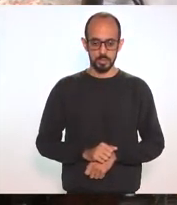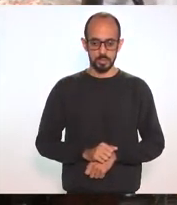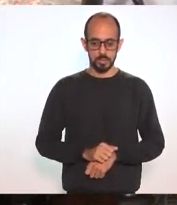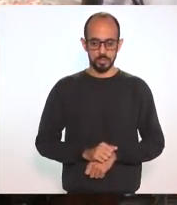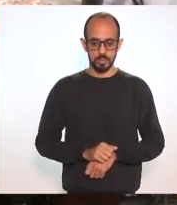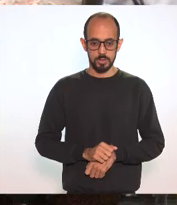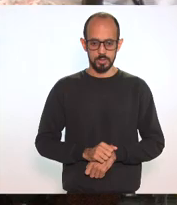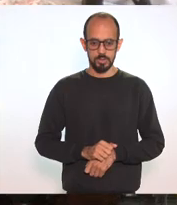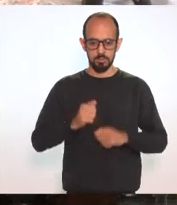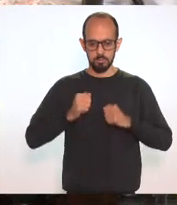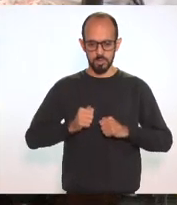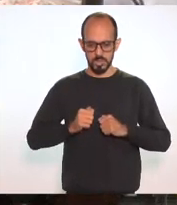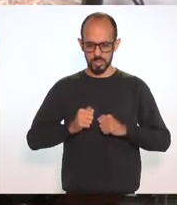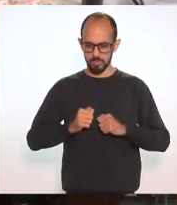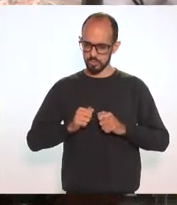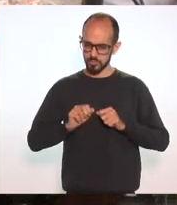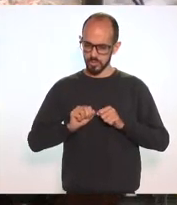poderíamos fazer